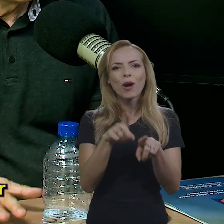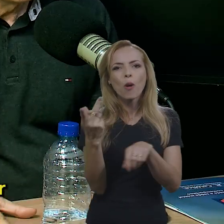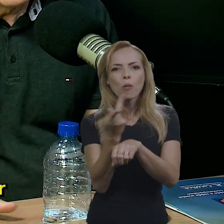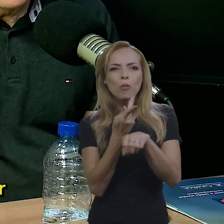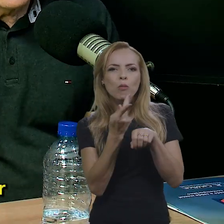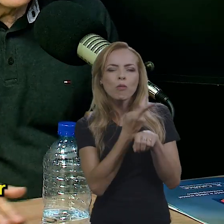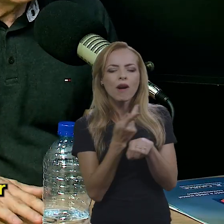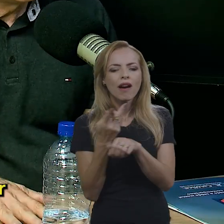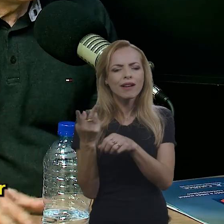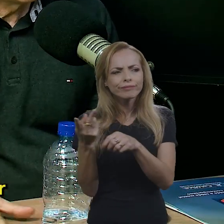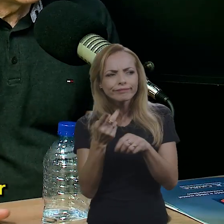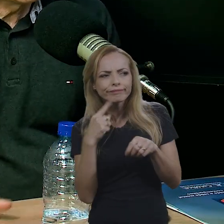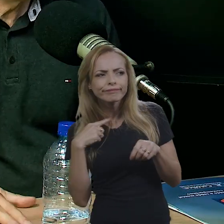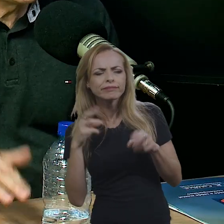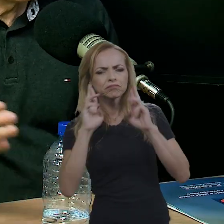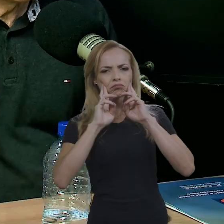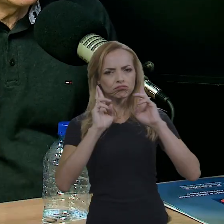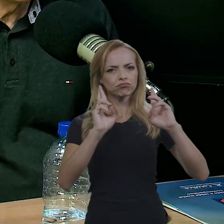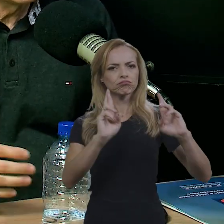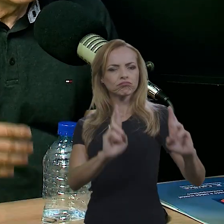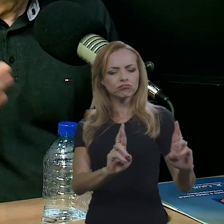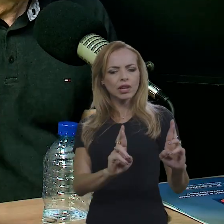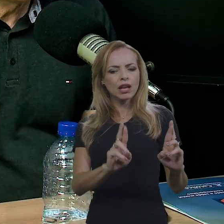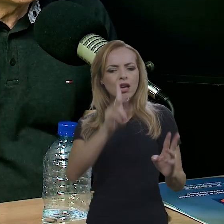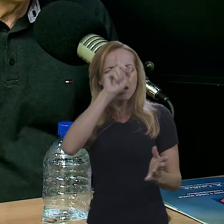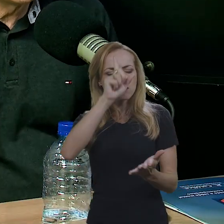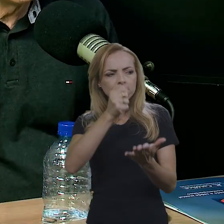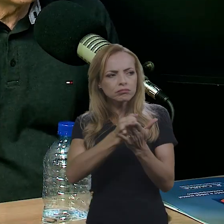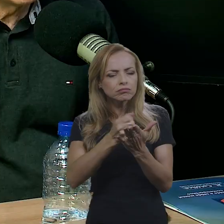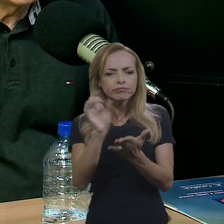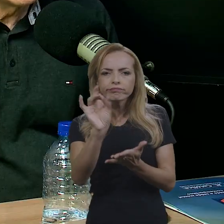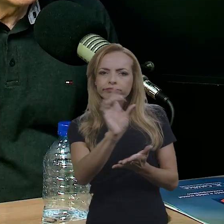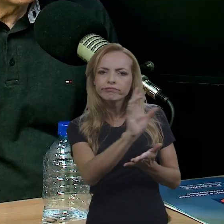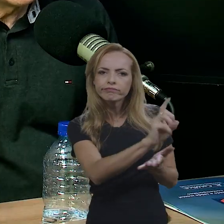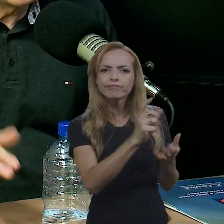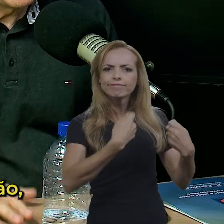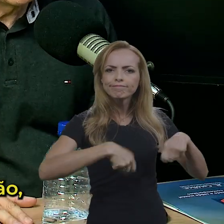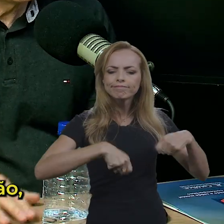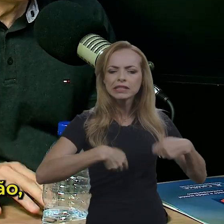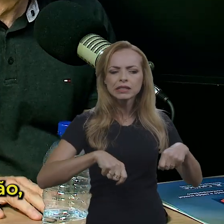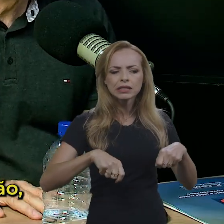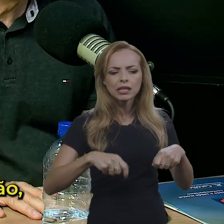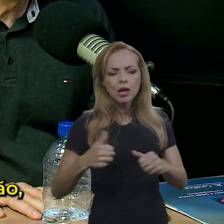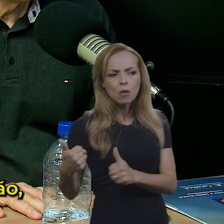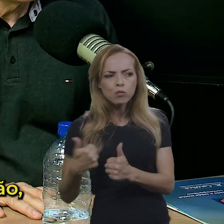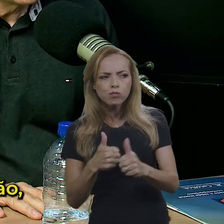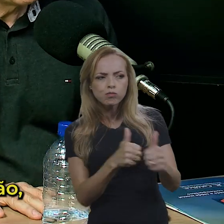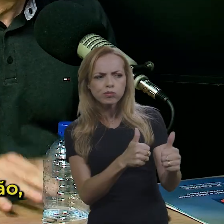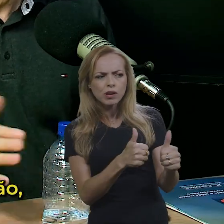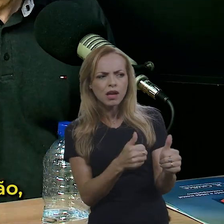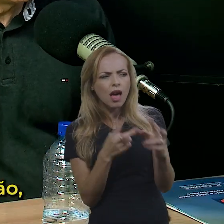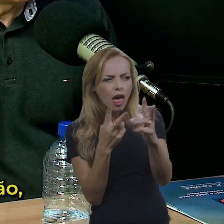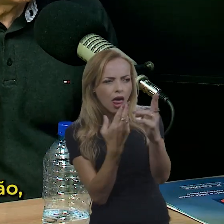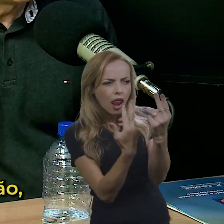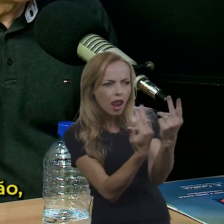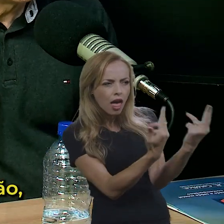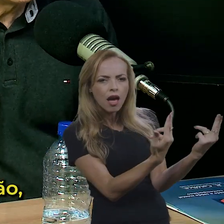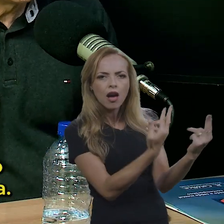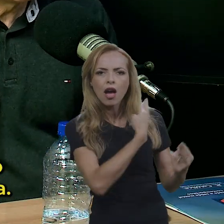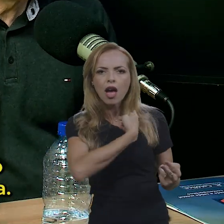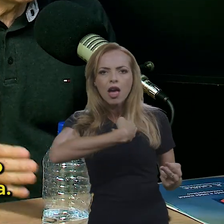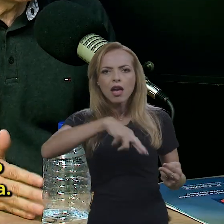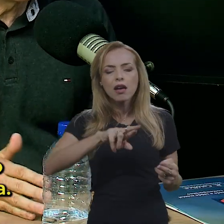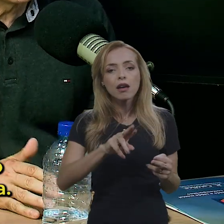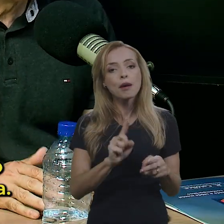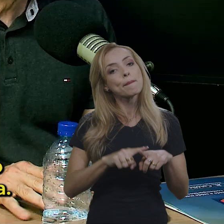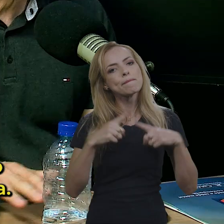deve seguir, né, respeitar a decisão do outro. Né? Não precisa seguir a mesma religião, né,